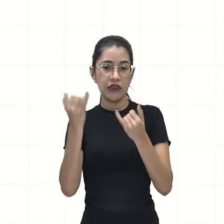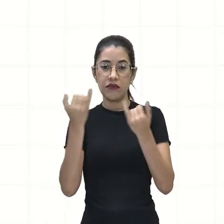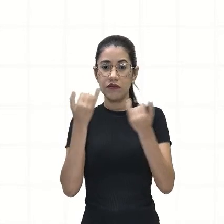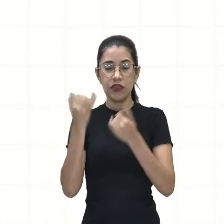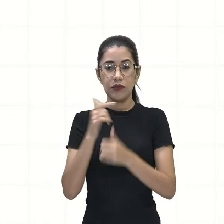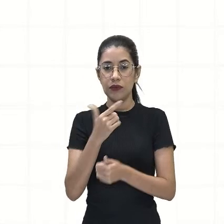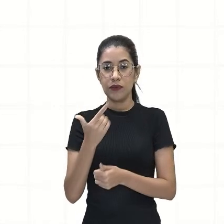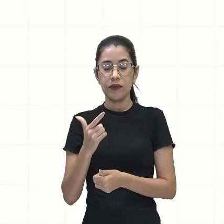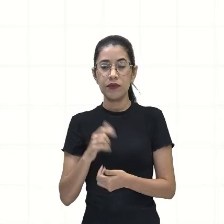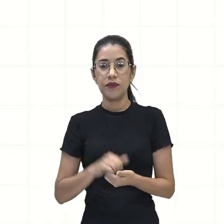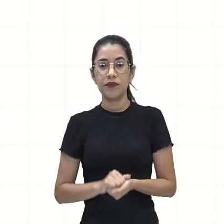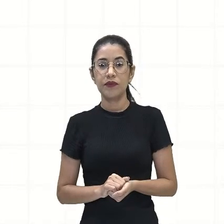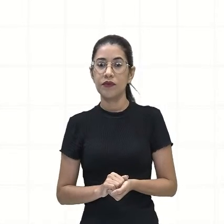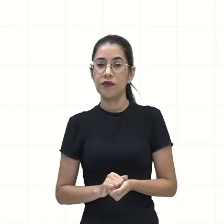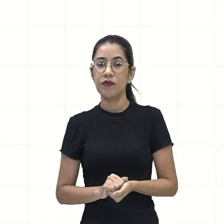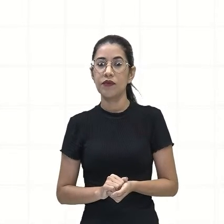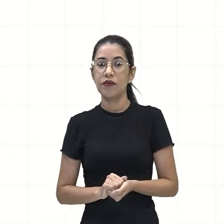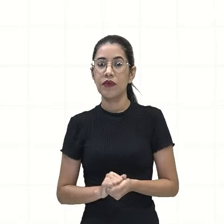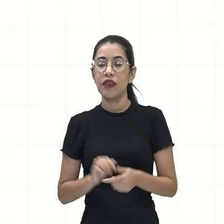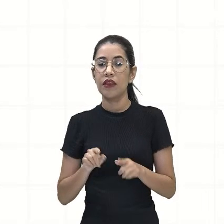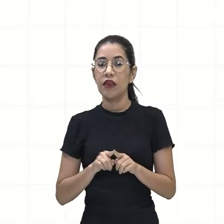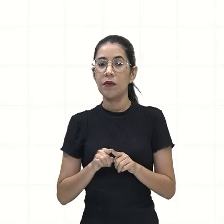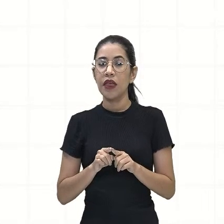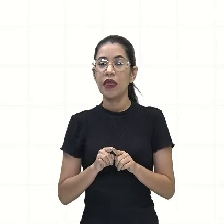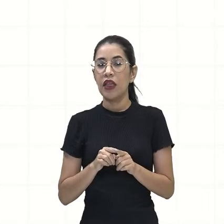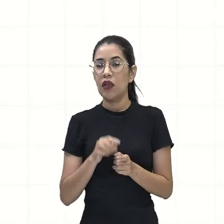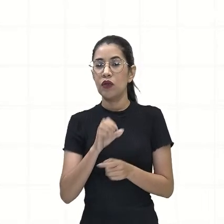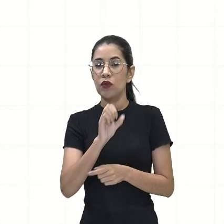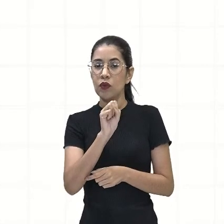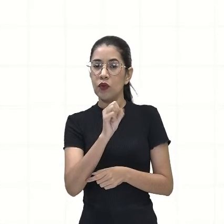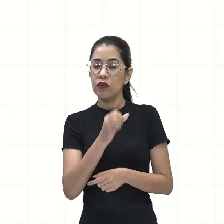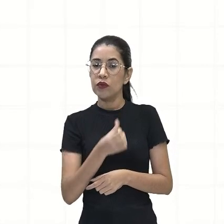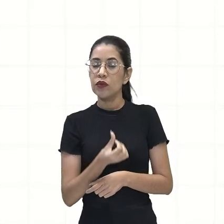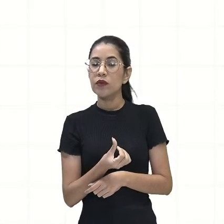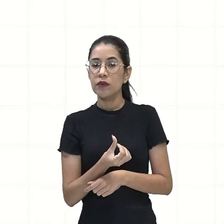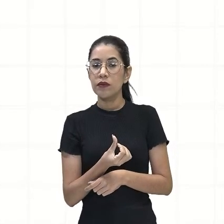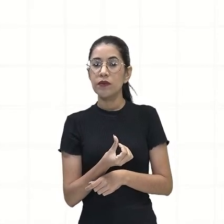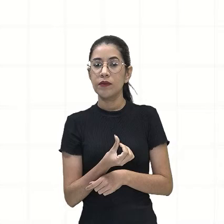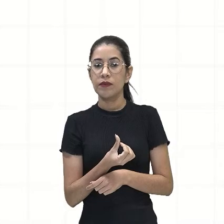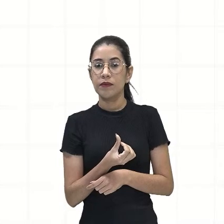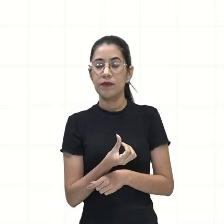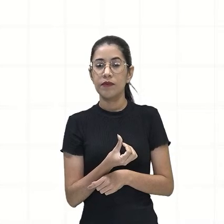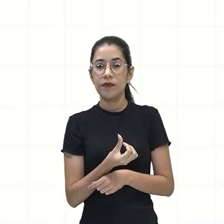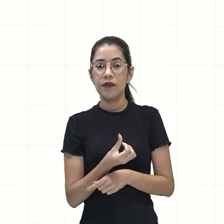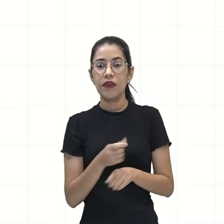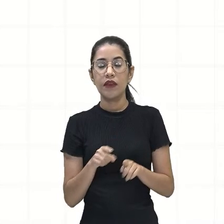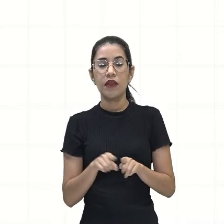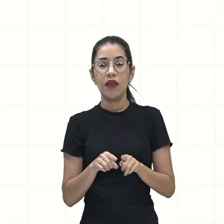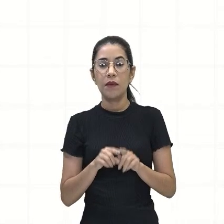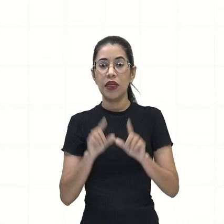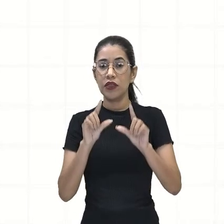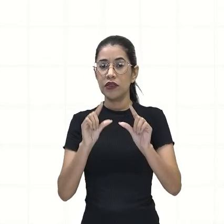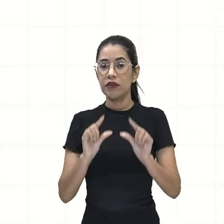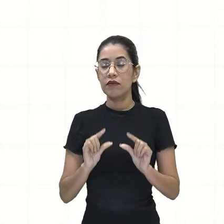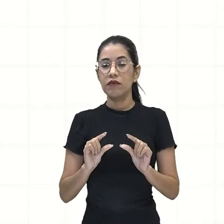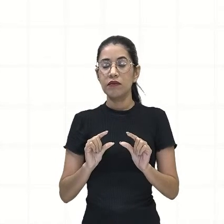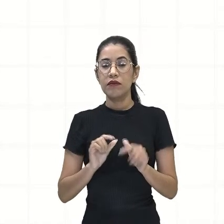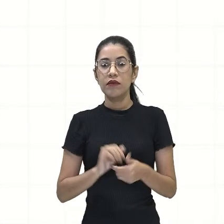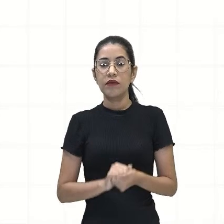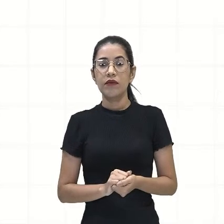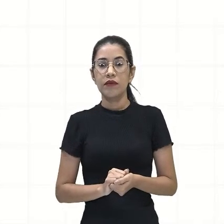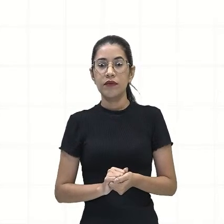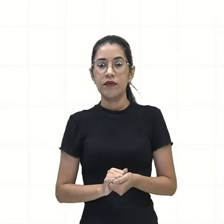ó, diminuiu 2 pessoas, né? Eram 6 pessoas jogando 3